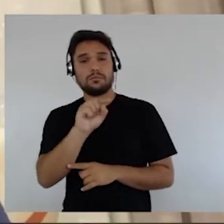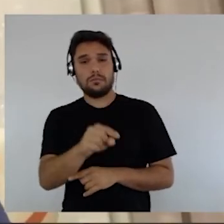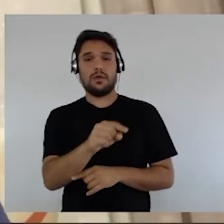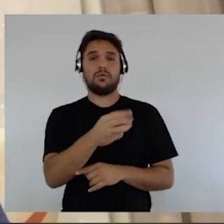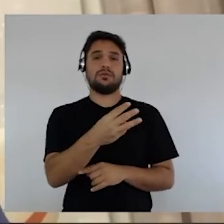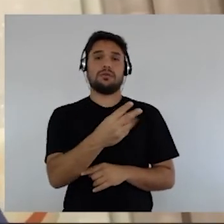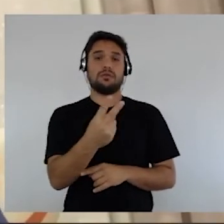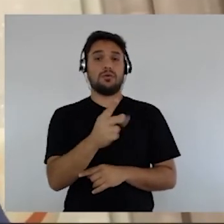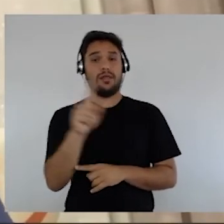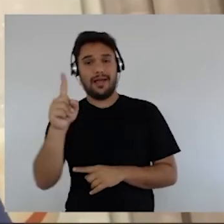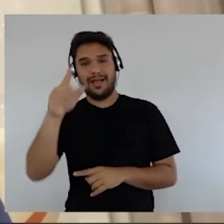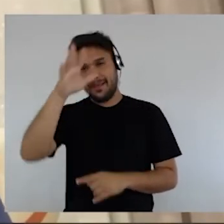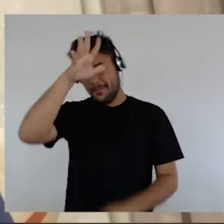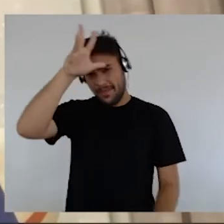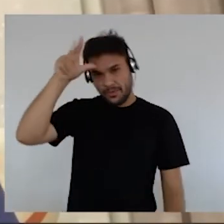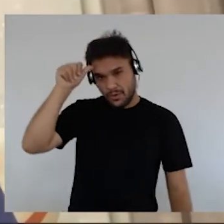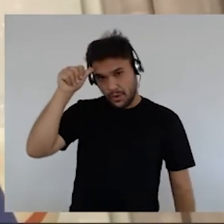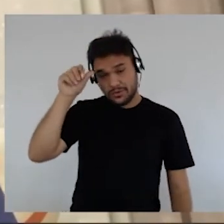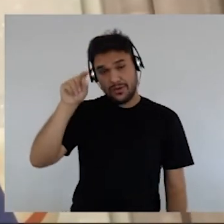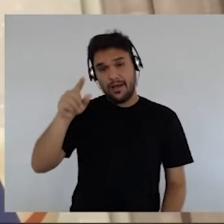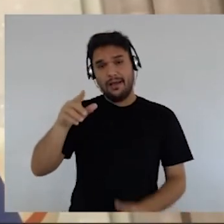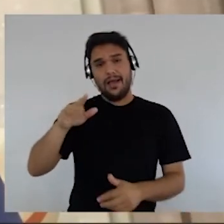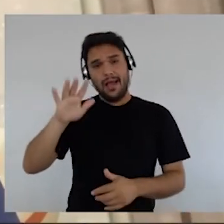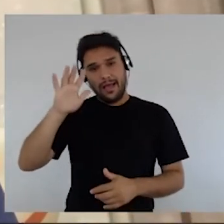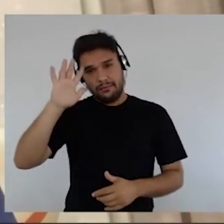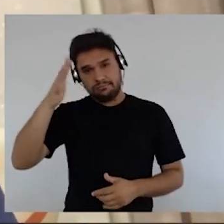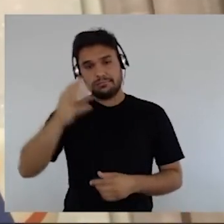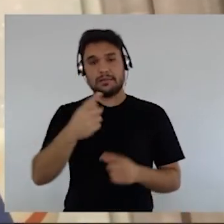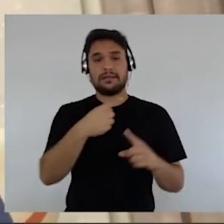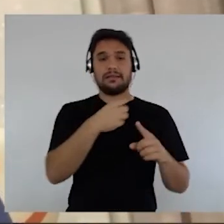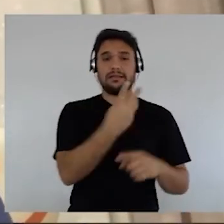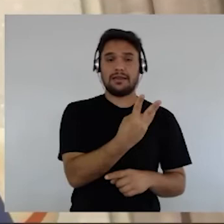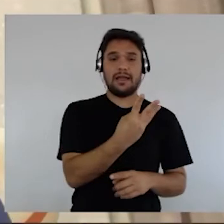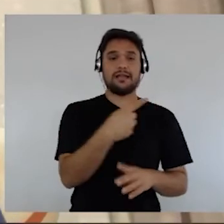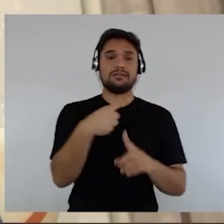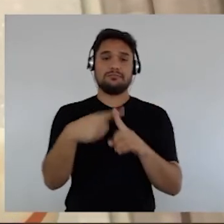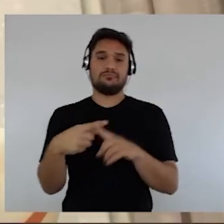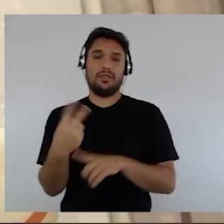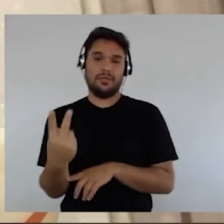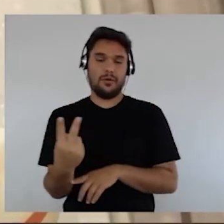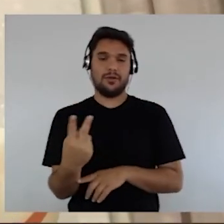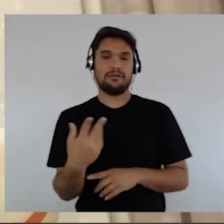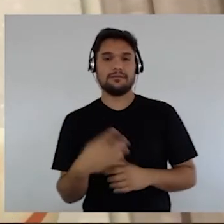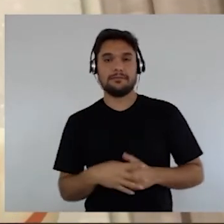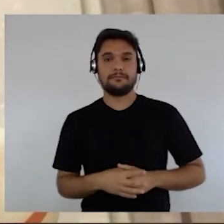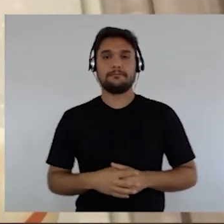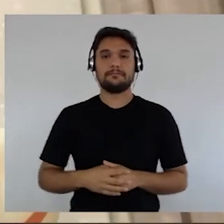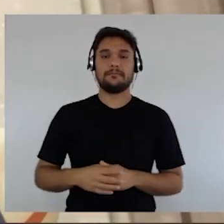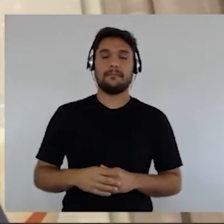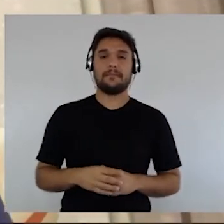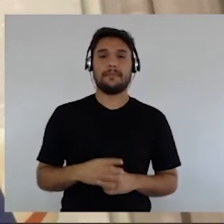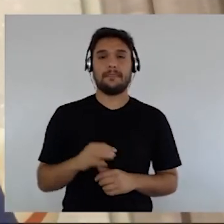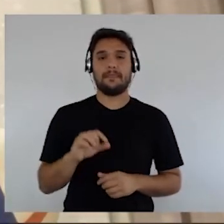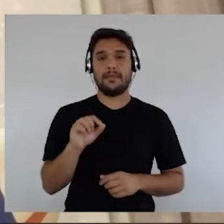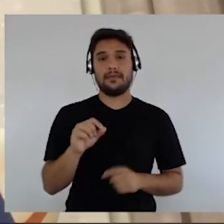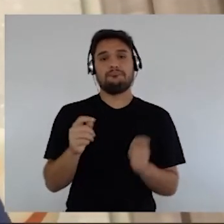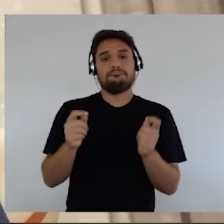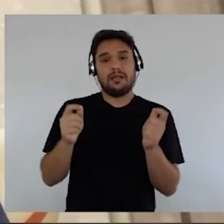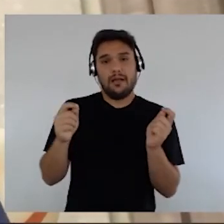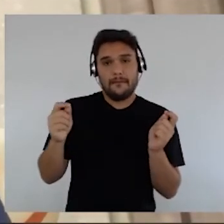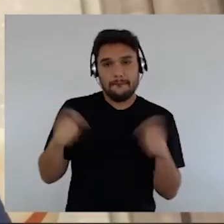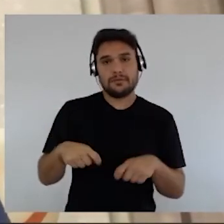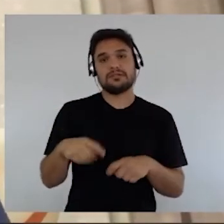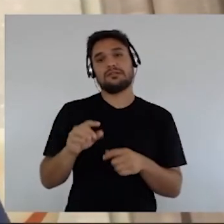1.800.032 do Mato Grosso, deliberou por 3-2, uma maioria bem apertada, como vemos, que era